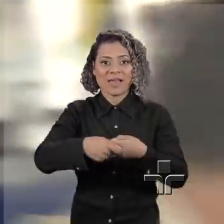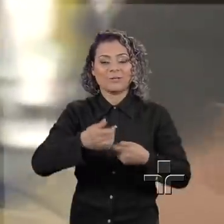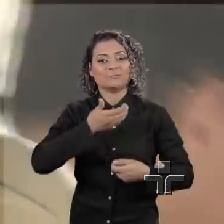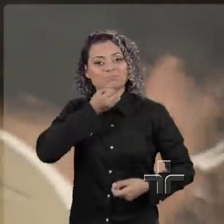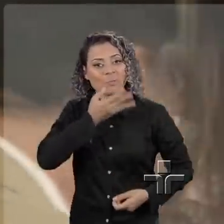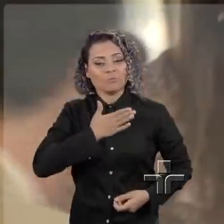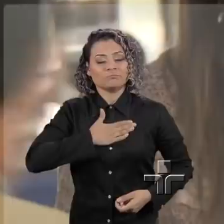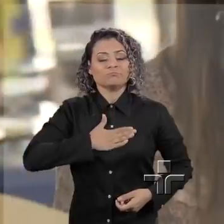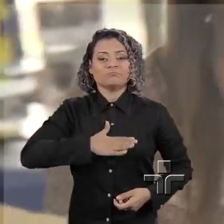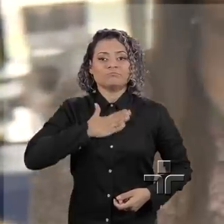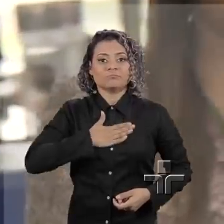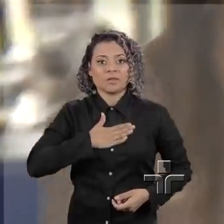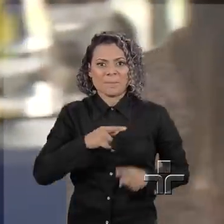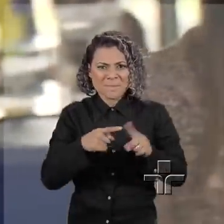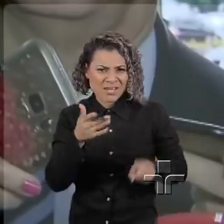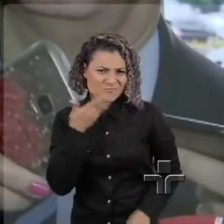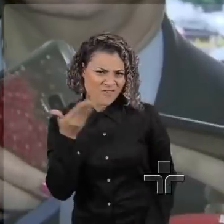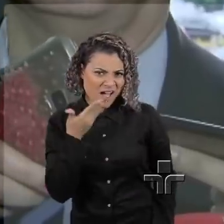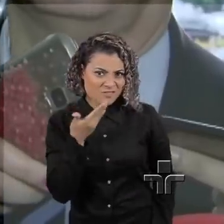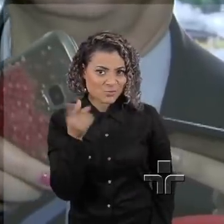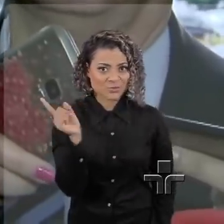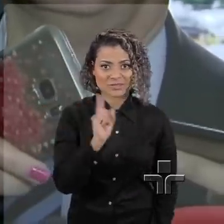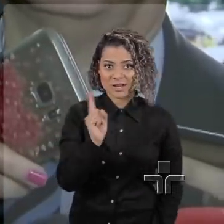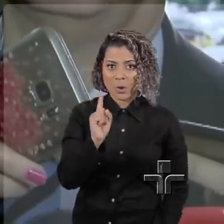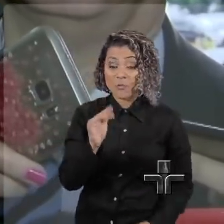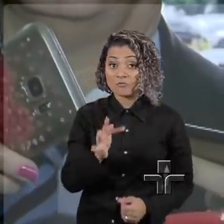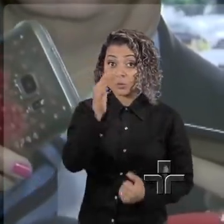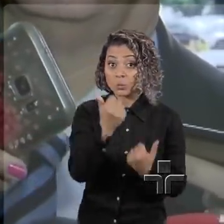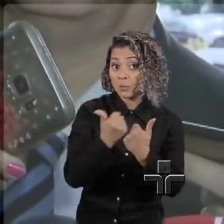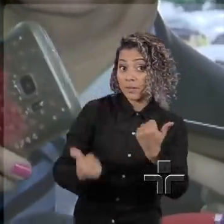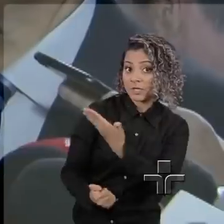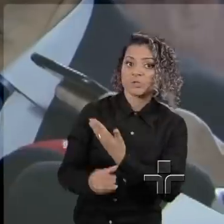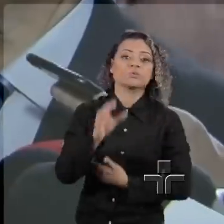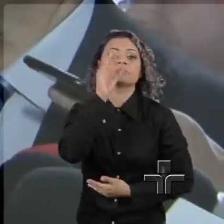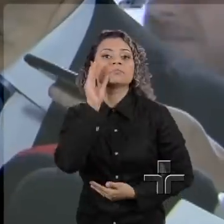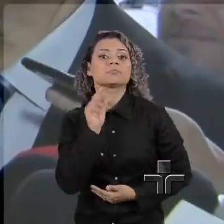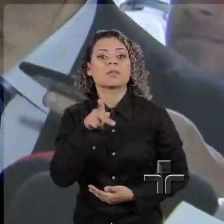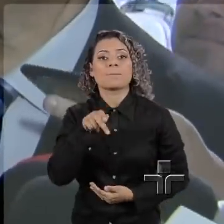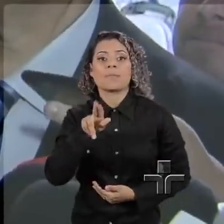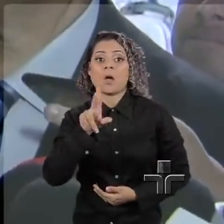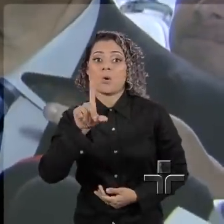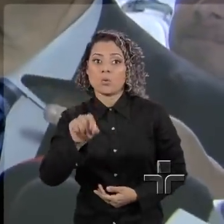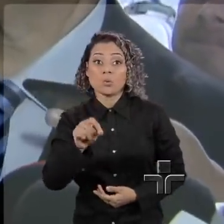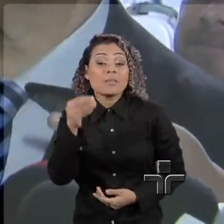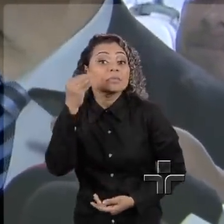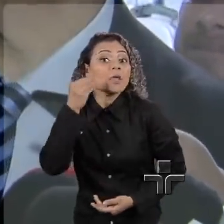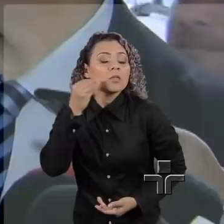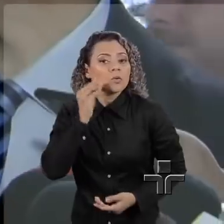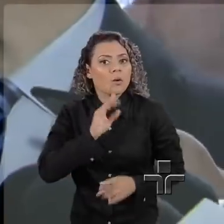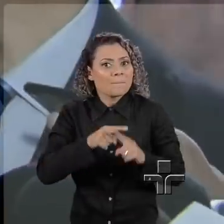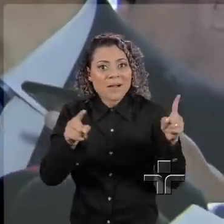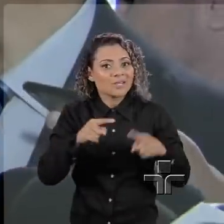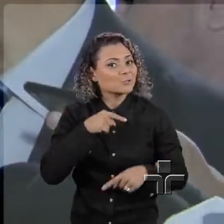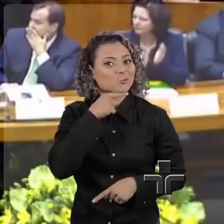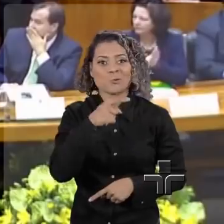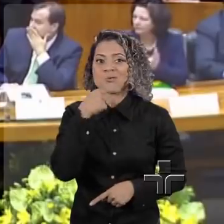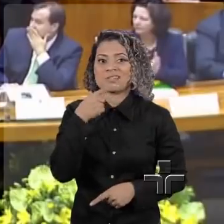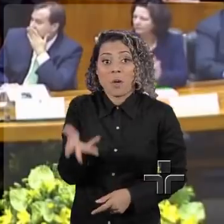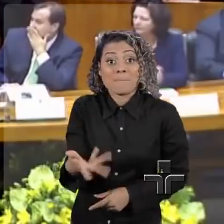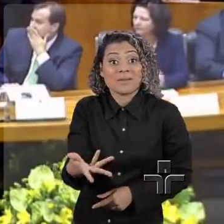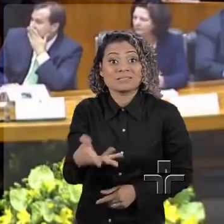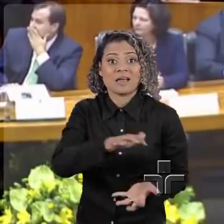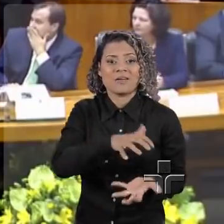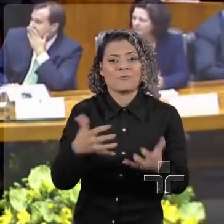nem sempre são tão fáceis. O futuro ministro da Economia, Paulo Guedes, bem que tentou, mas não conseguiu apressar a aprovação